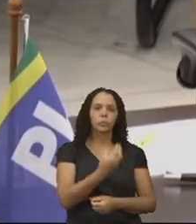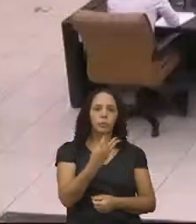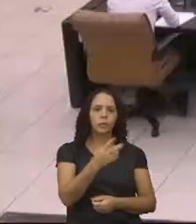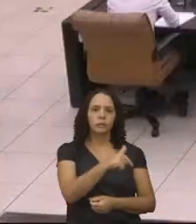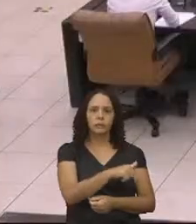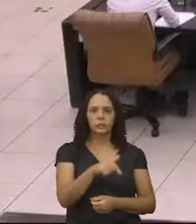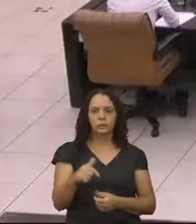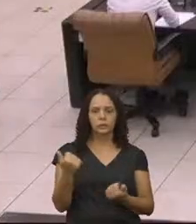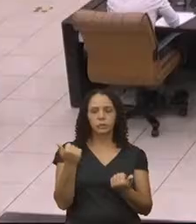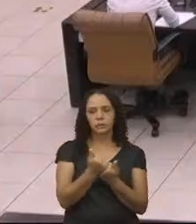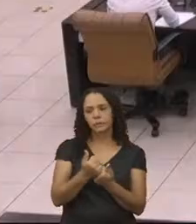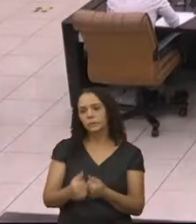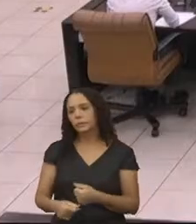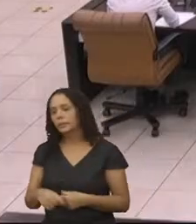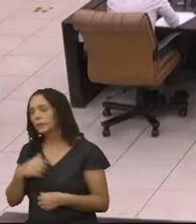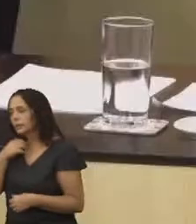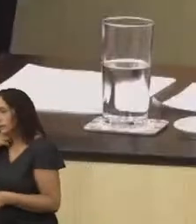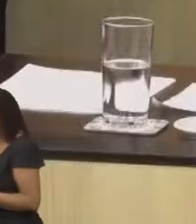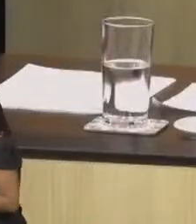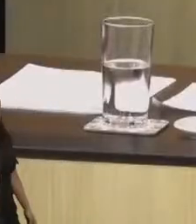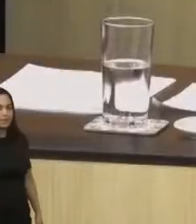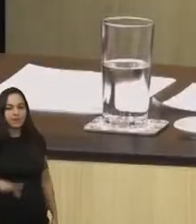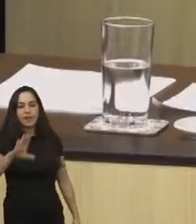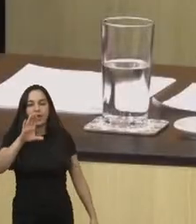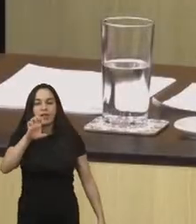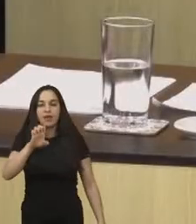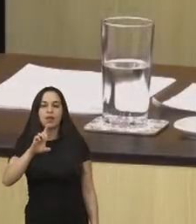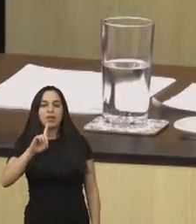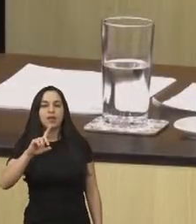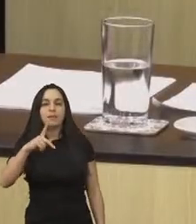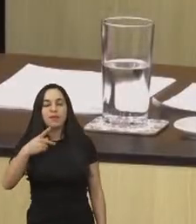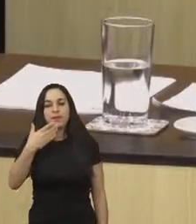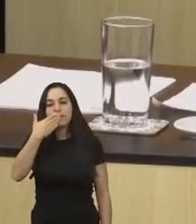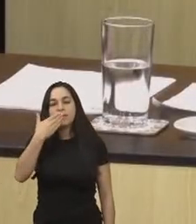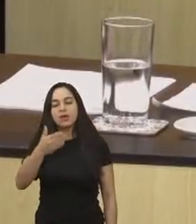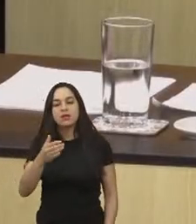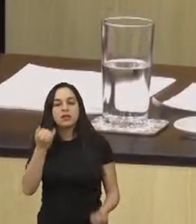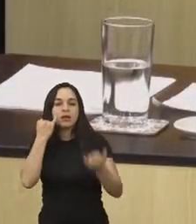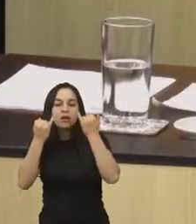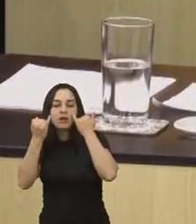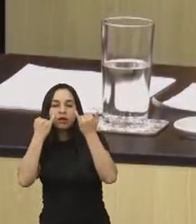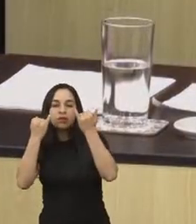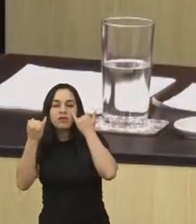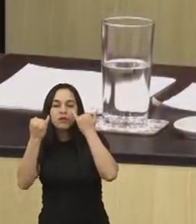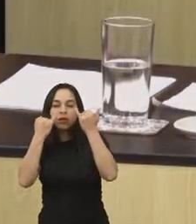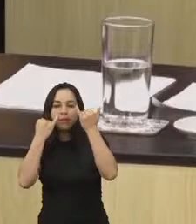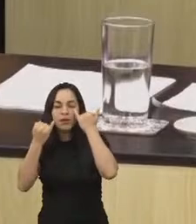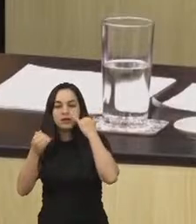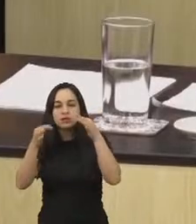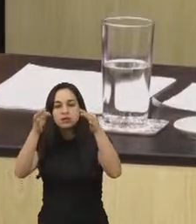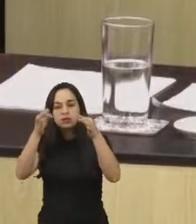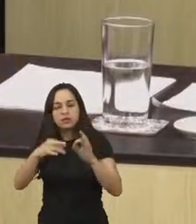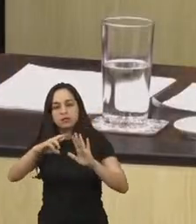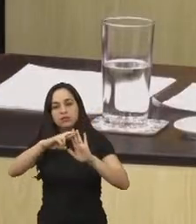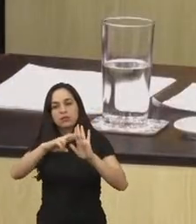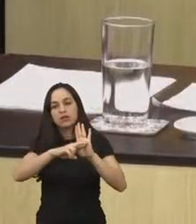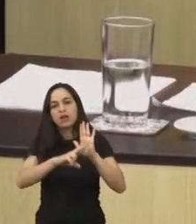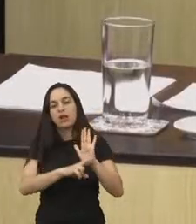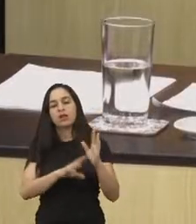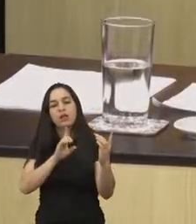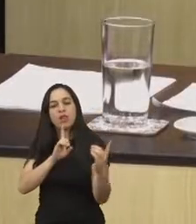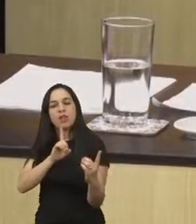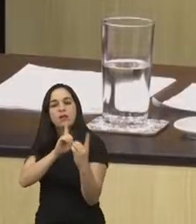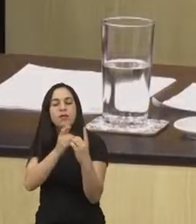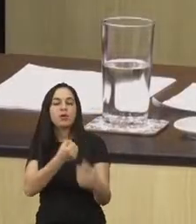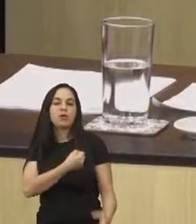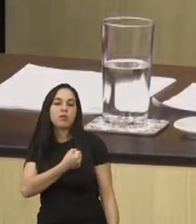477. A IDP solicitando providências e informações quanto ao cumprimento do protocolo de atendimento número